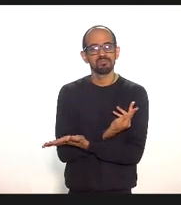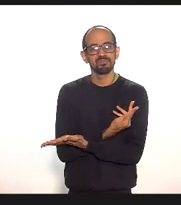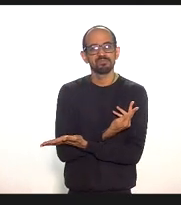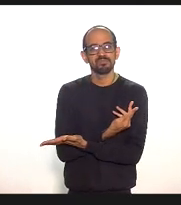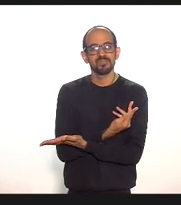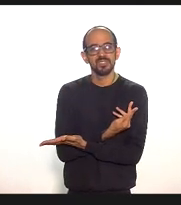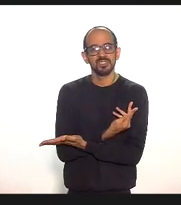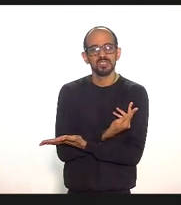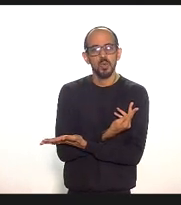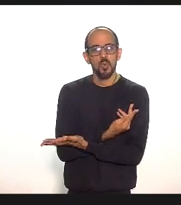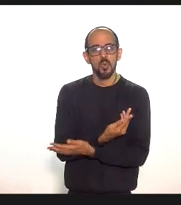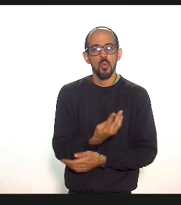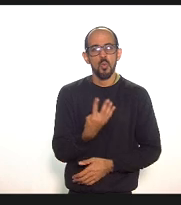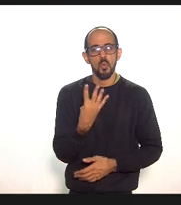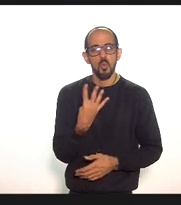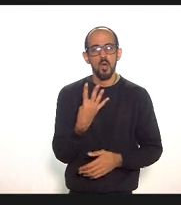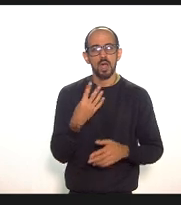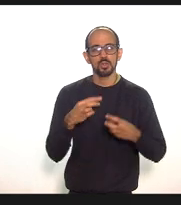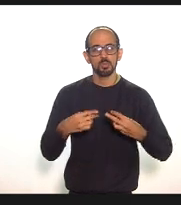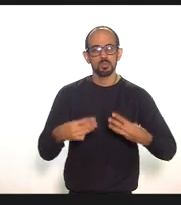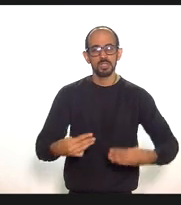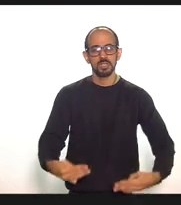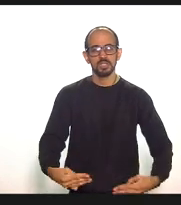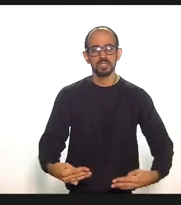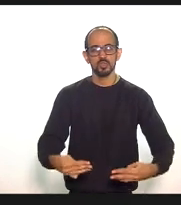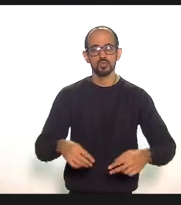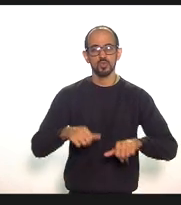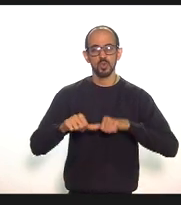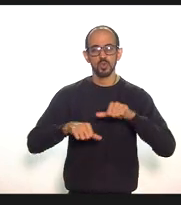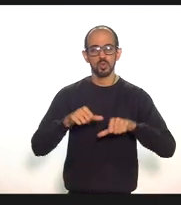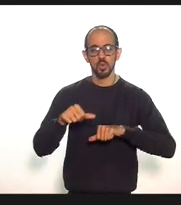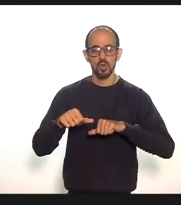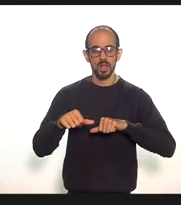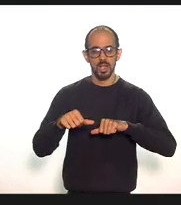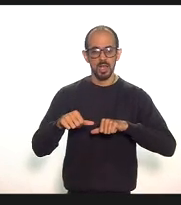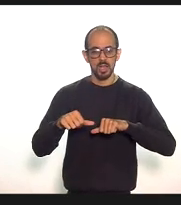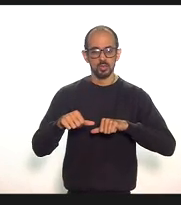4 ministros foram trocados no meio de uma pandemia.